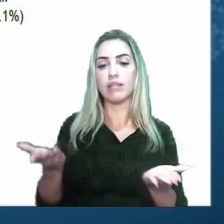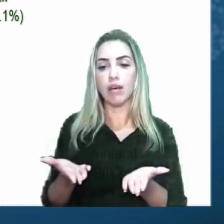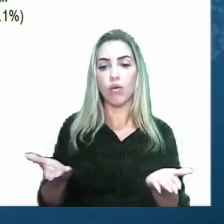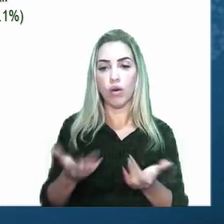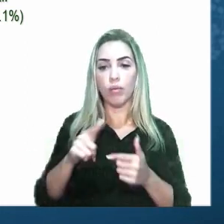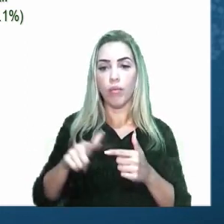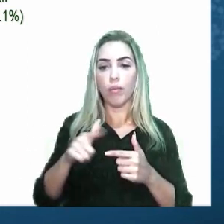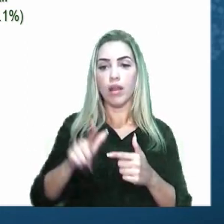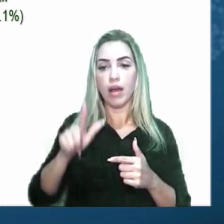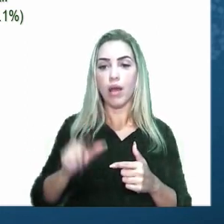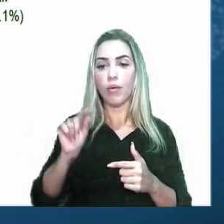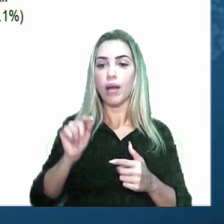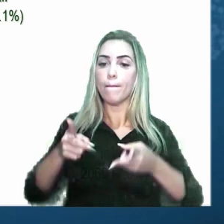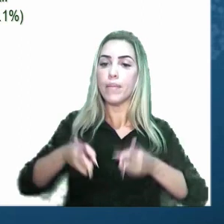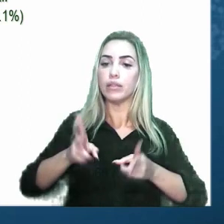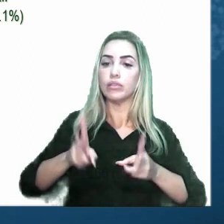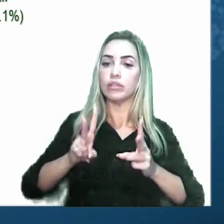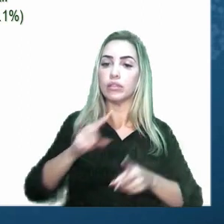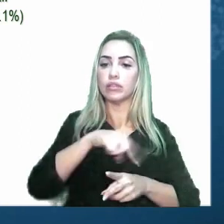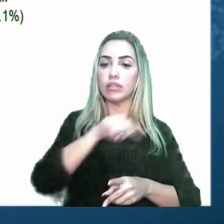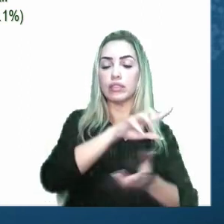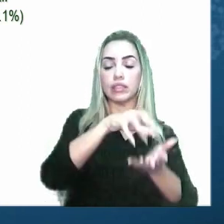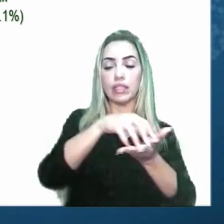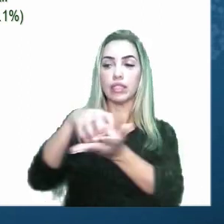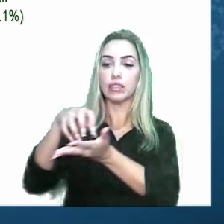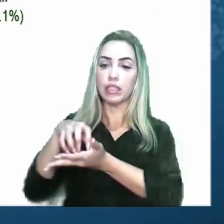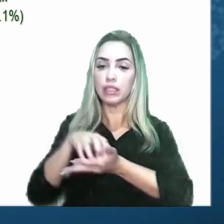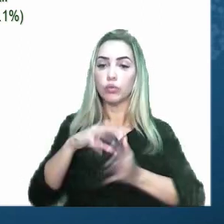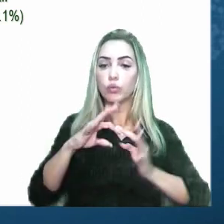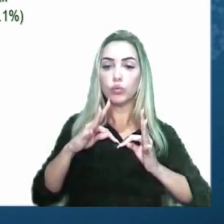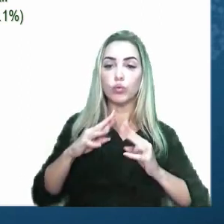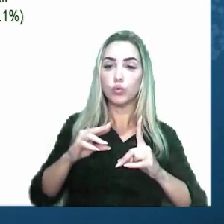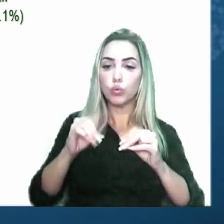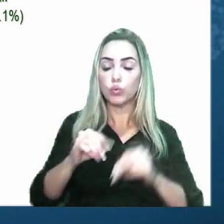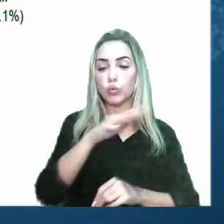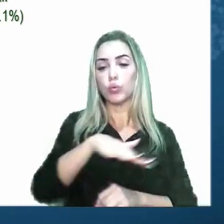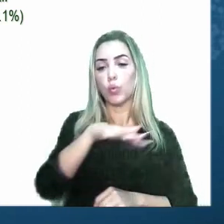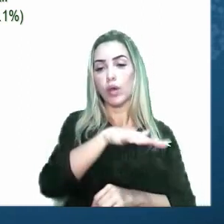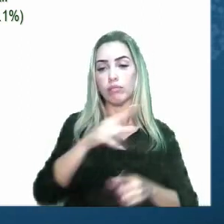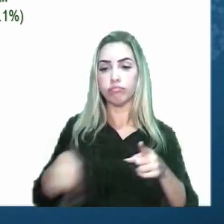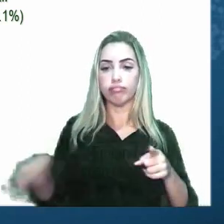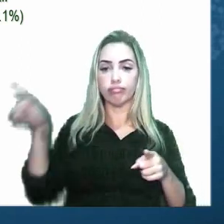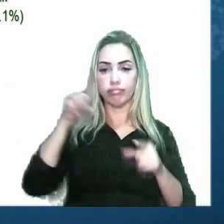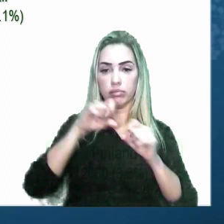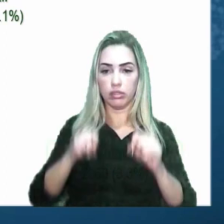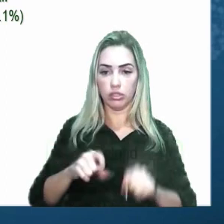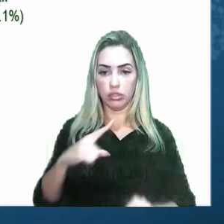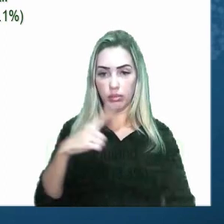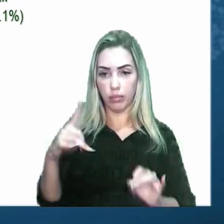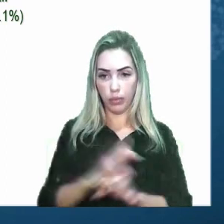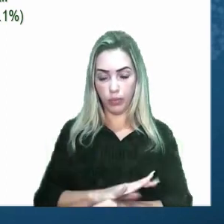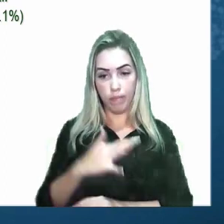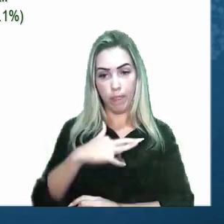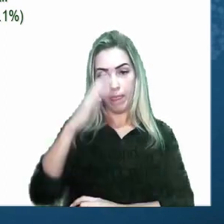a manutenção desses centros e de todo esse ecossistema. Eu pensei que